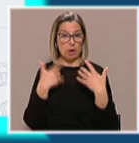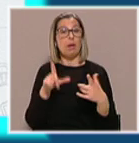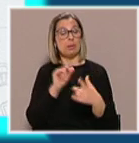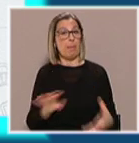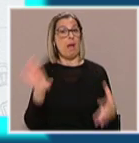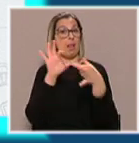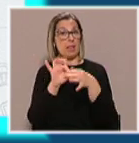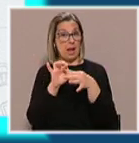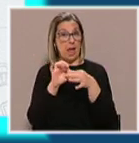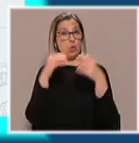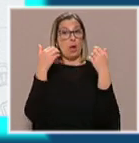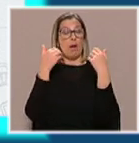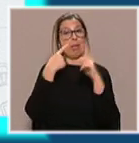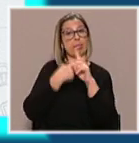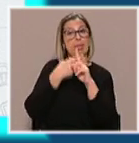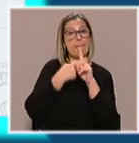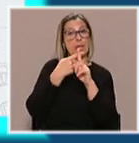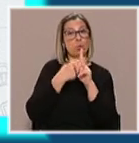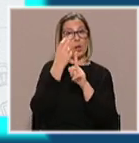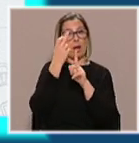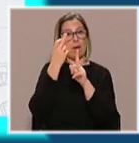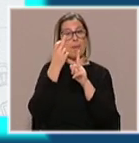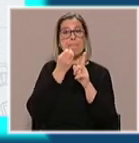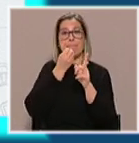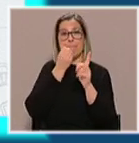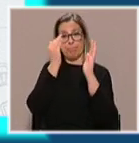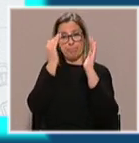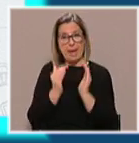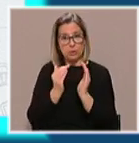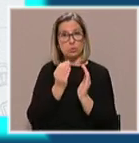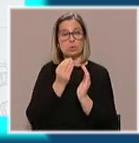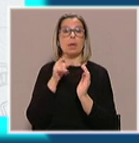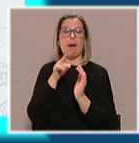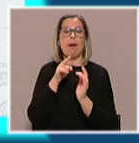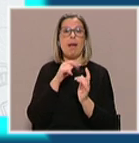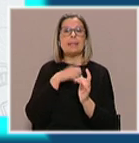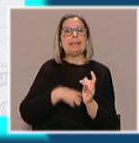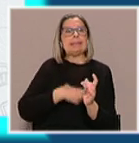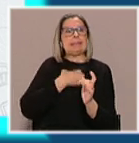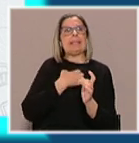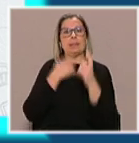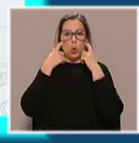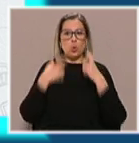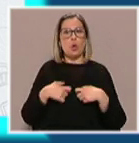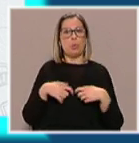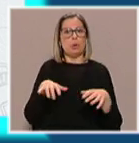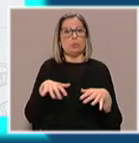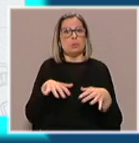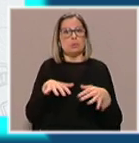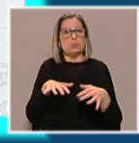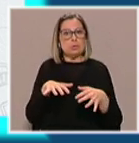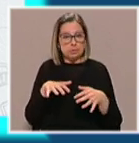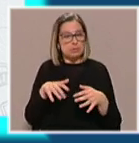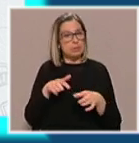temperatura, nós sentimos tremuras pelo corpo. Estes tremores são nada mais do que contrações involuntárias que nos obrigam